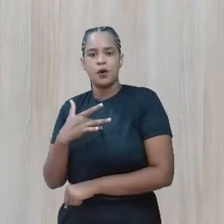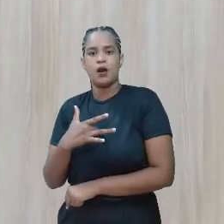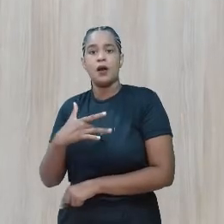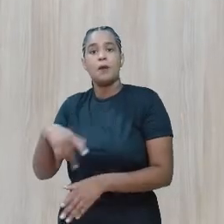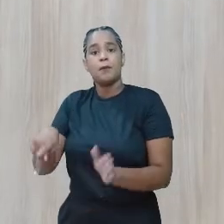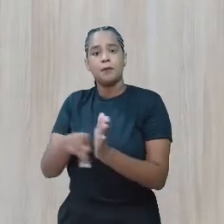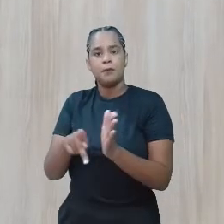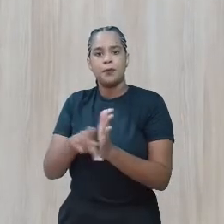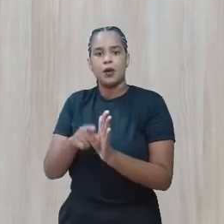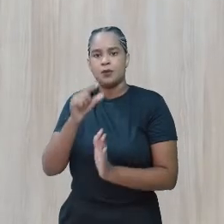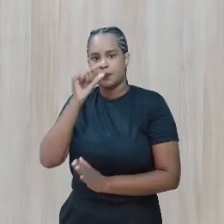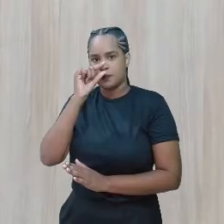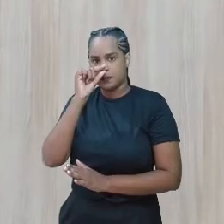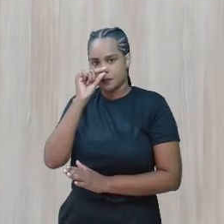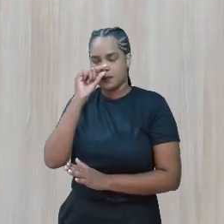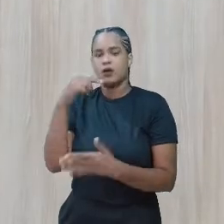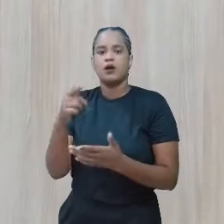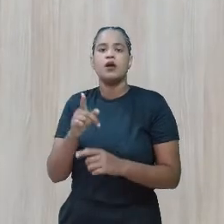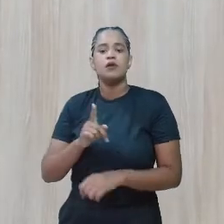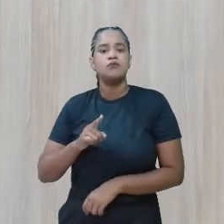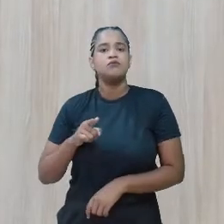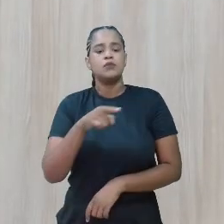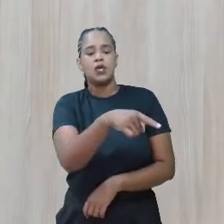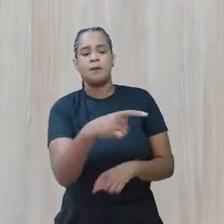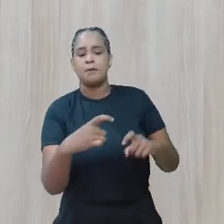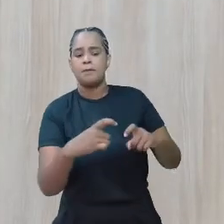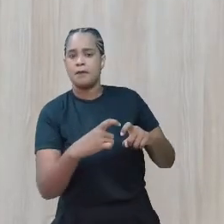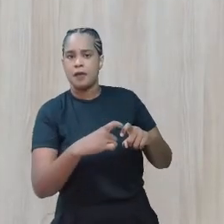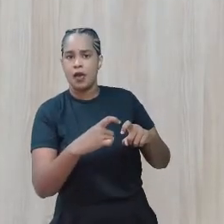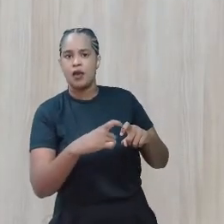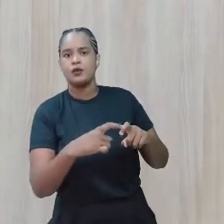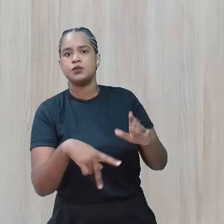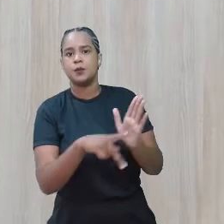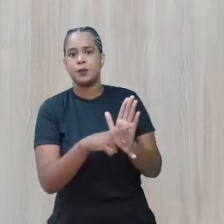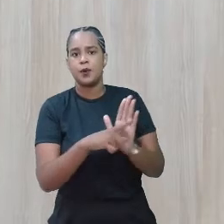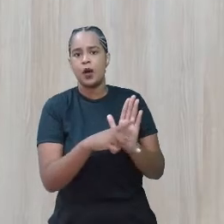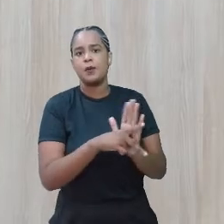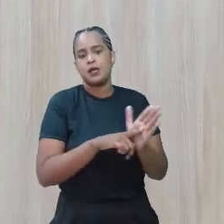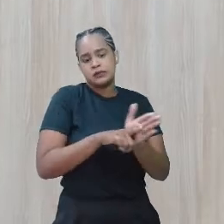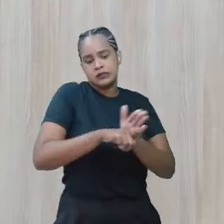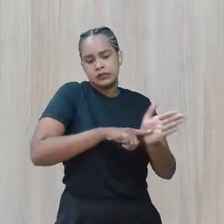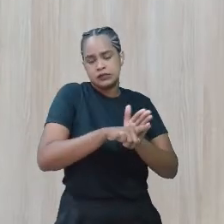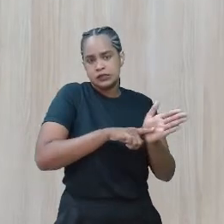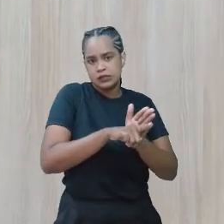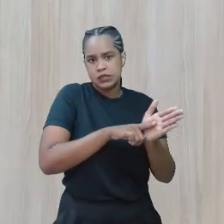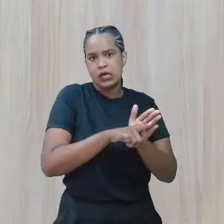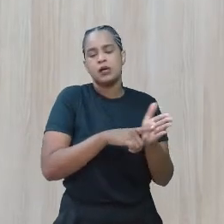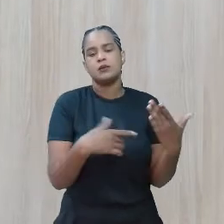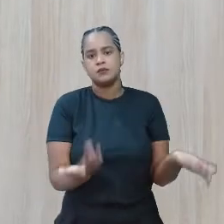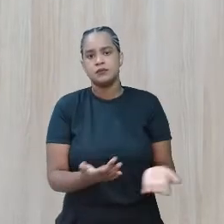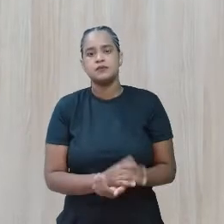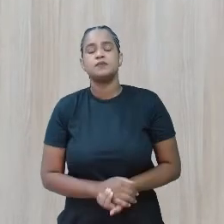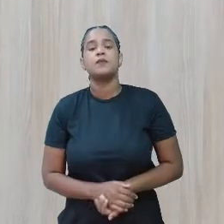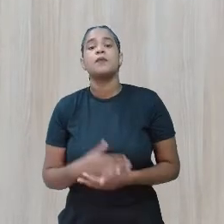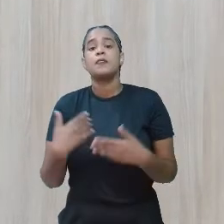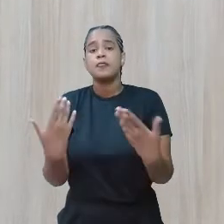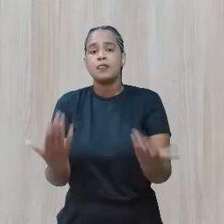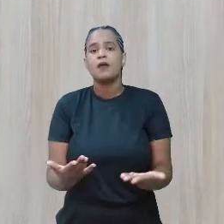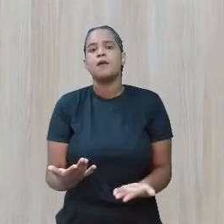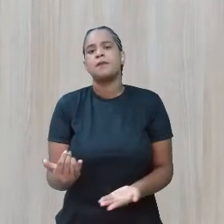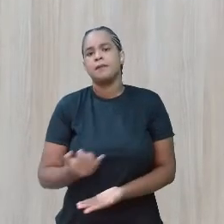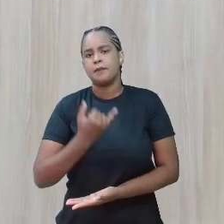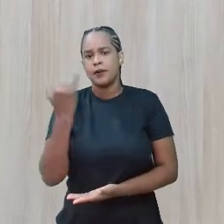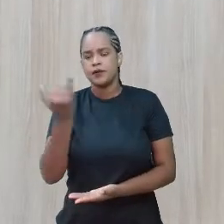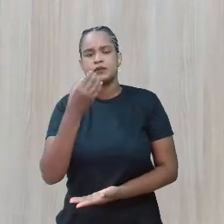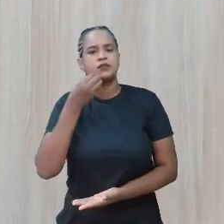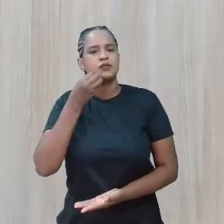aí, olha, vamos para o médico, vamos fazer aí a mamografia. O melhor remédio, gente, é tentar diagnosticar,